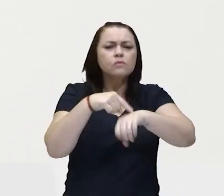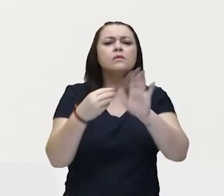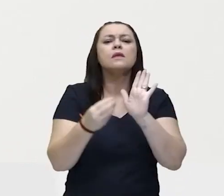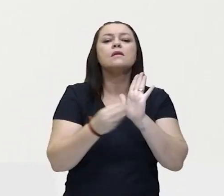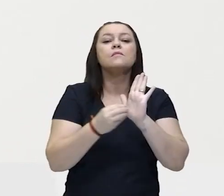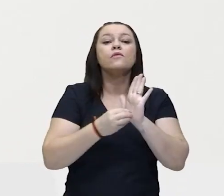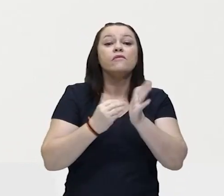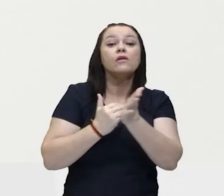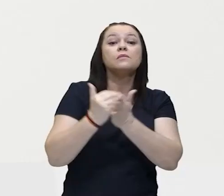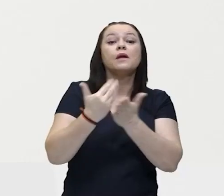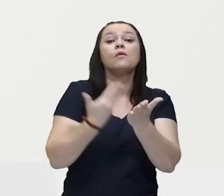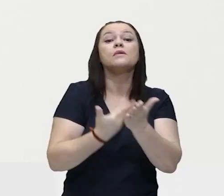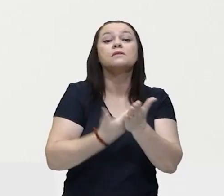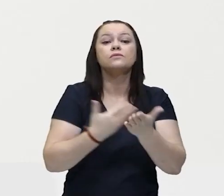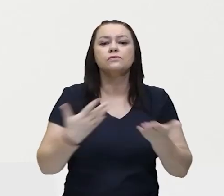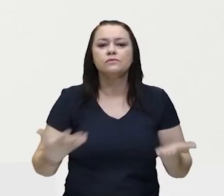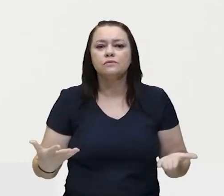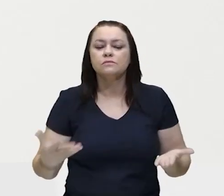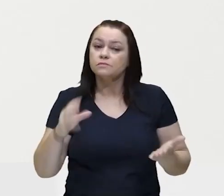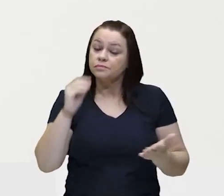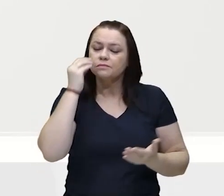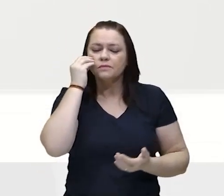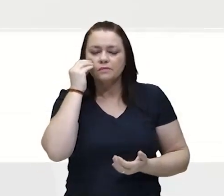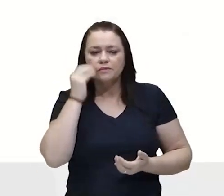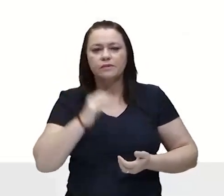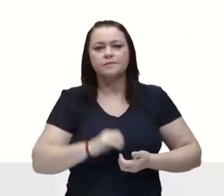horário da aula? Então, vamos lá.